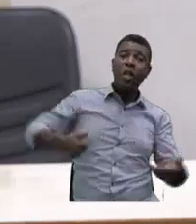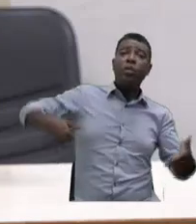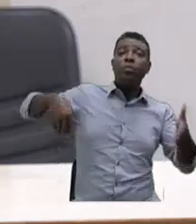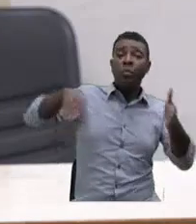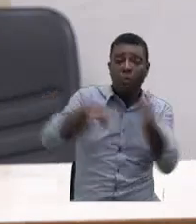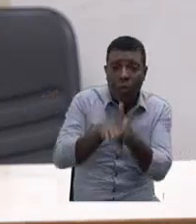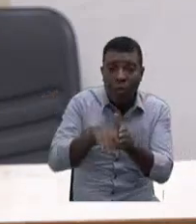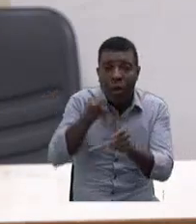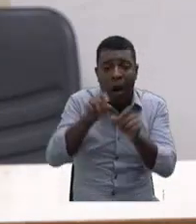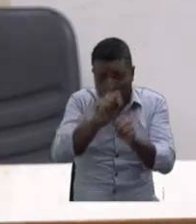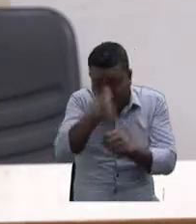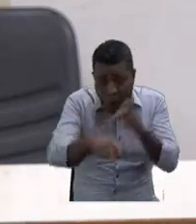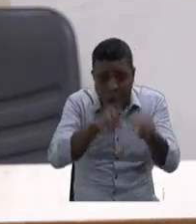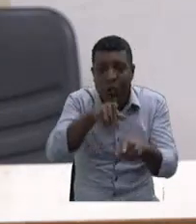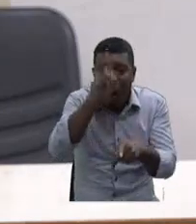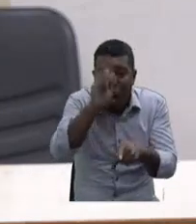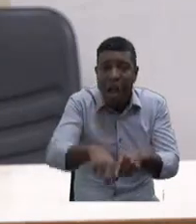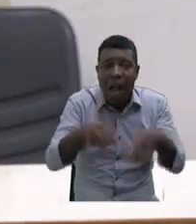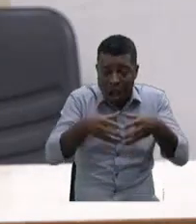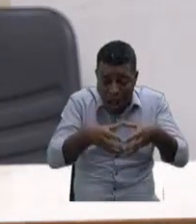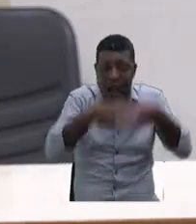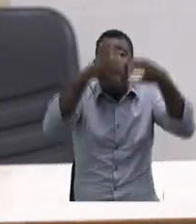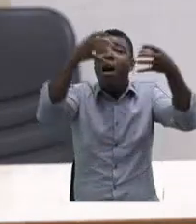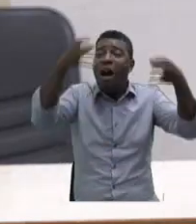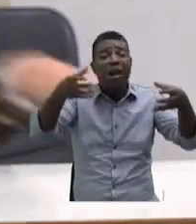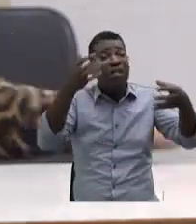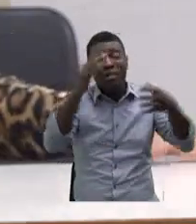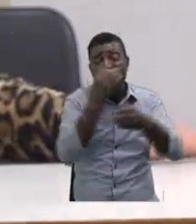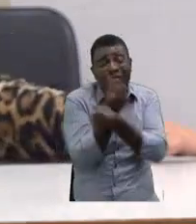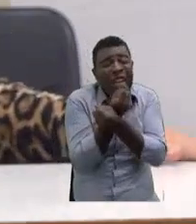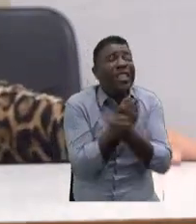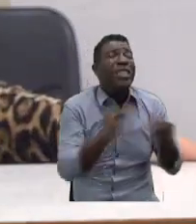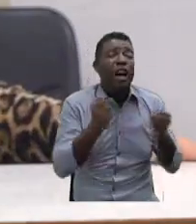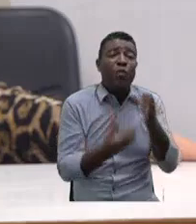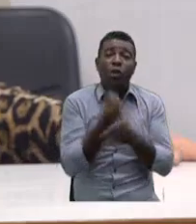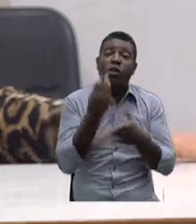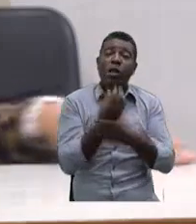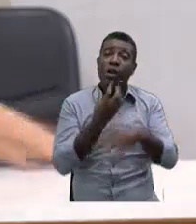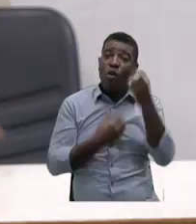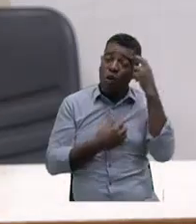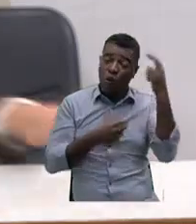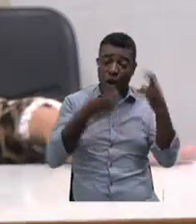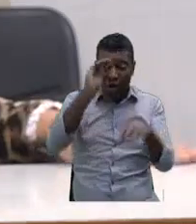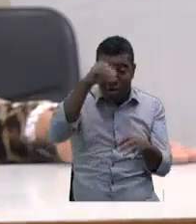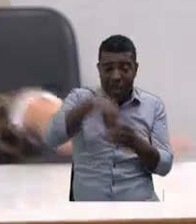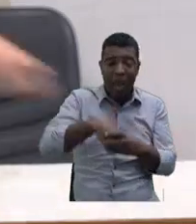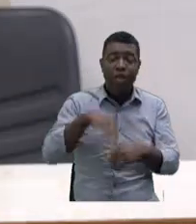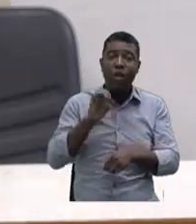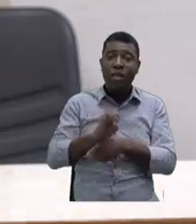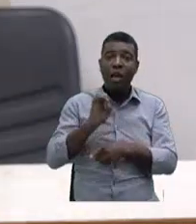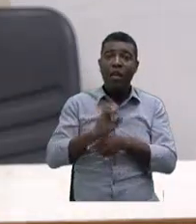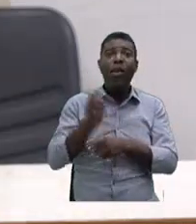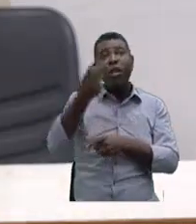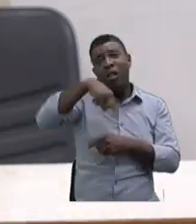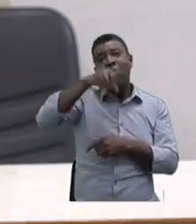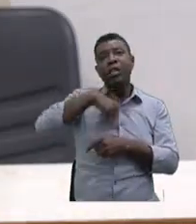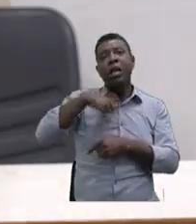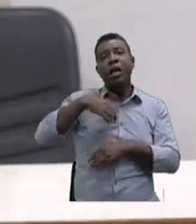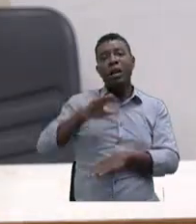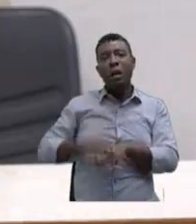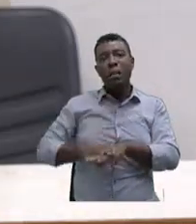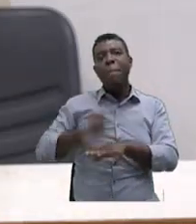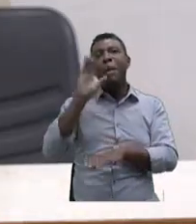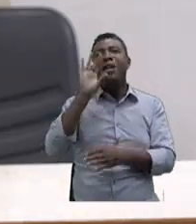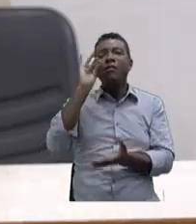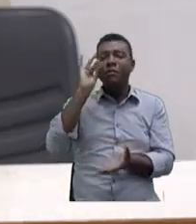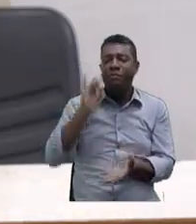que realmente é a grande produção cultural do nosso Estado, que temos mais original, e aí eu lembro Gaudí,